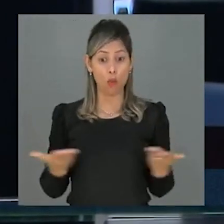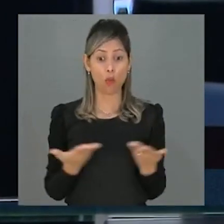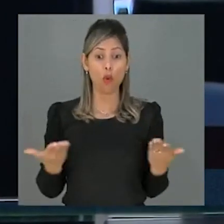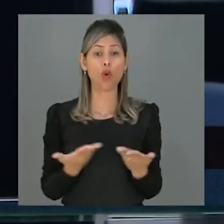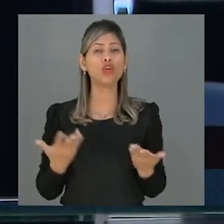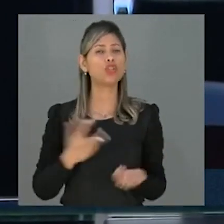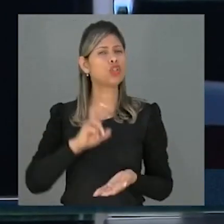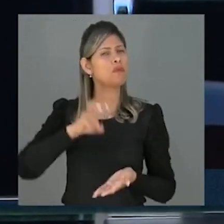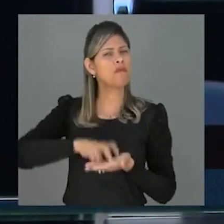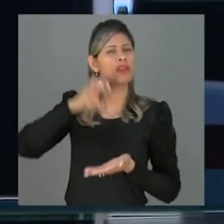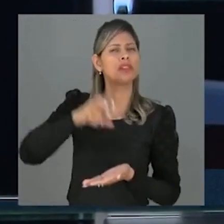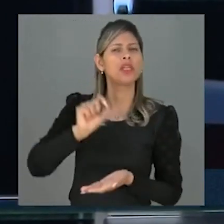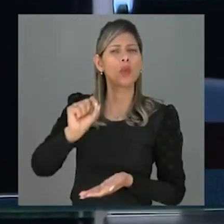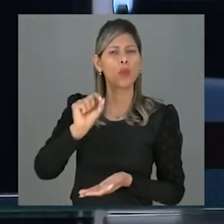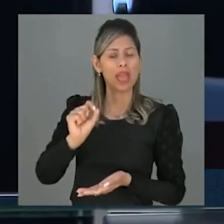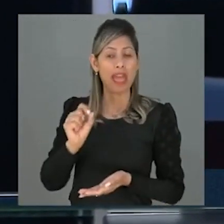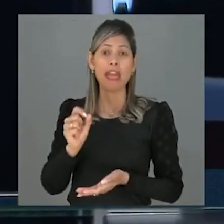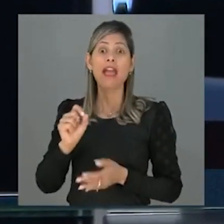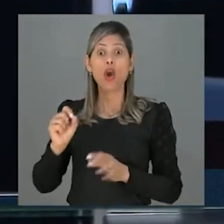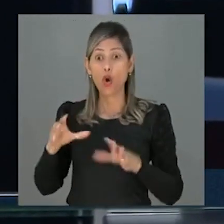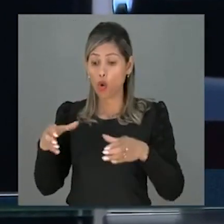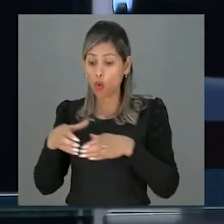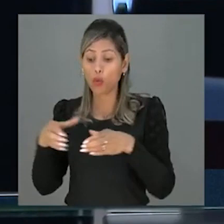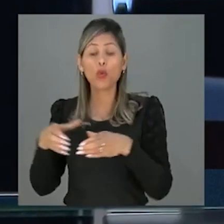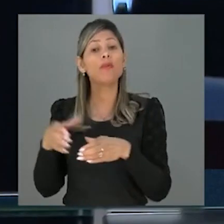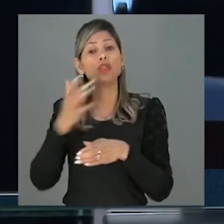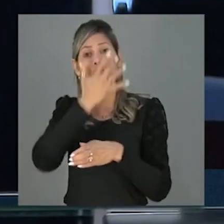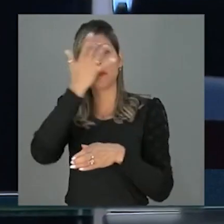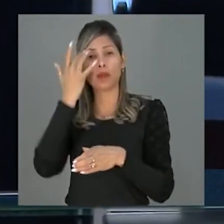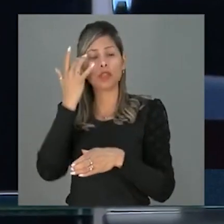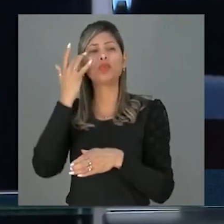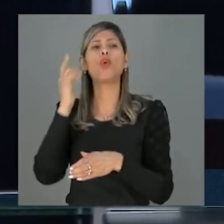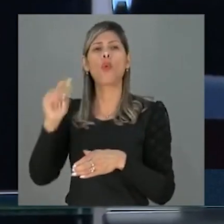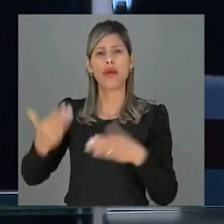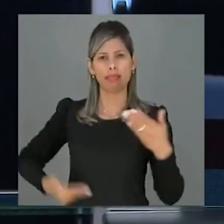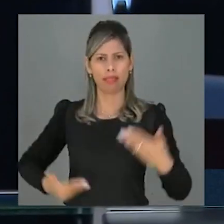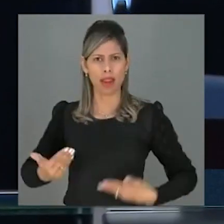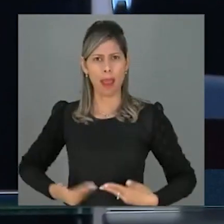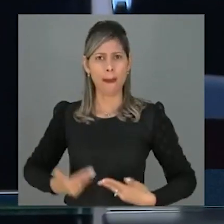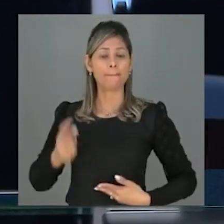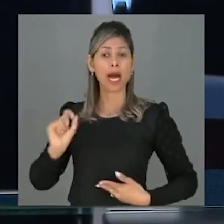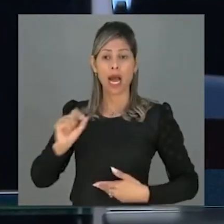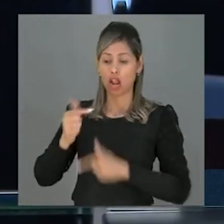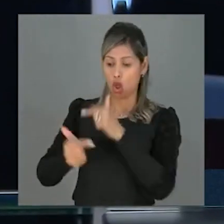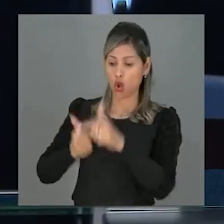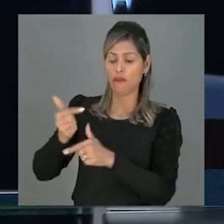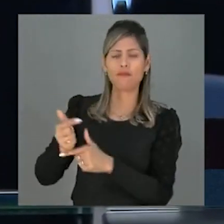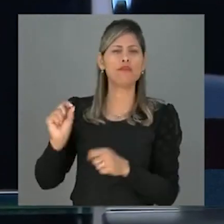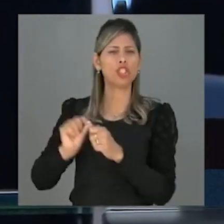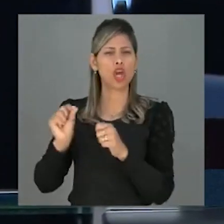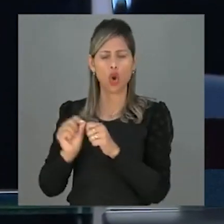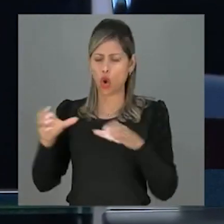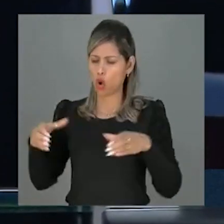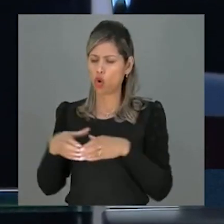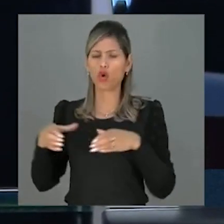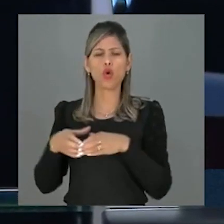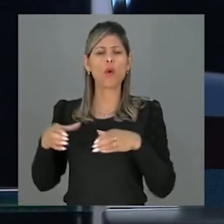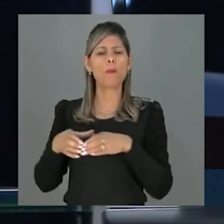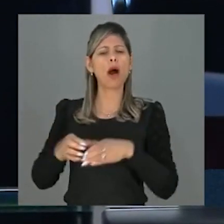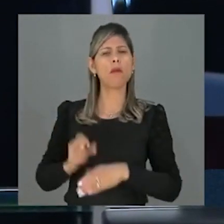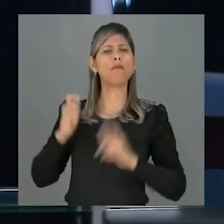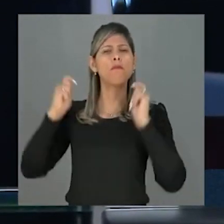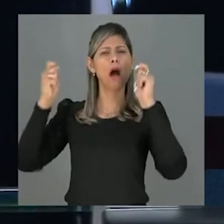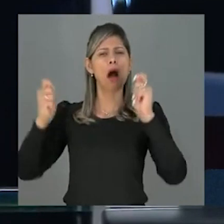Congresso Nacional fizeram um ato pela democracia e pelo Brasil. A presença de muitos